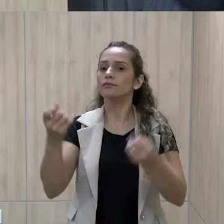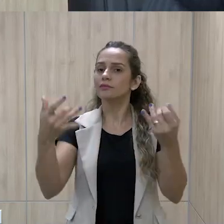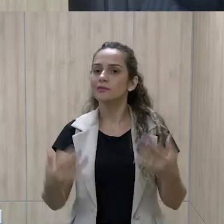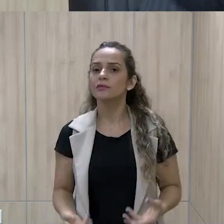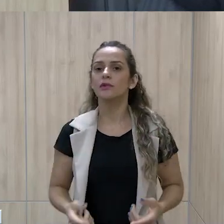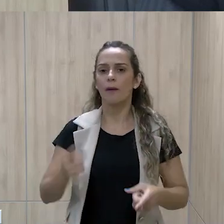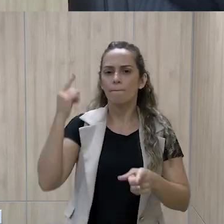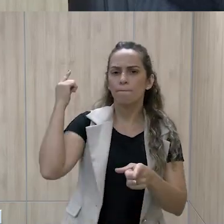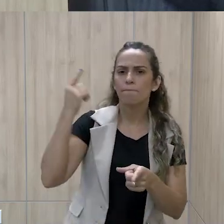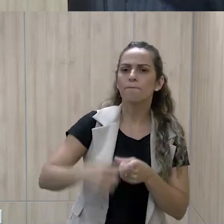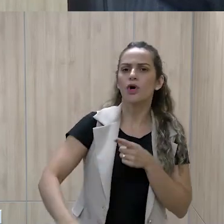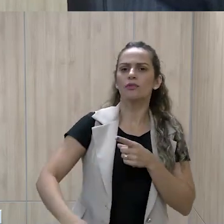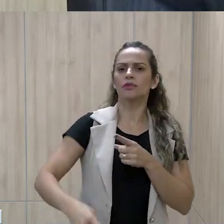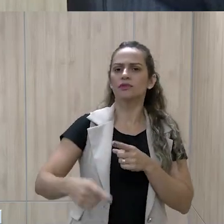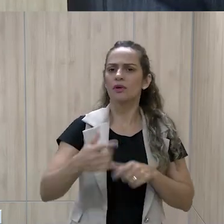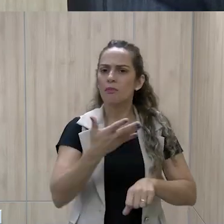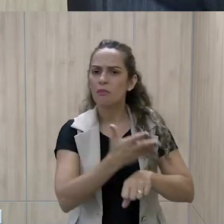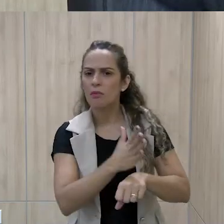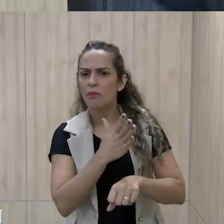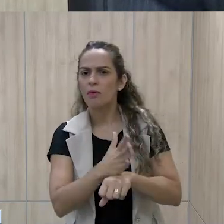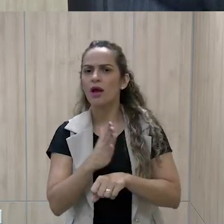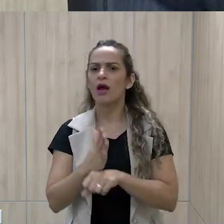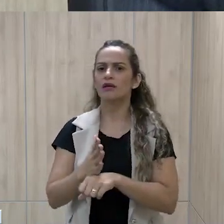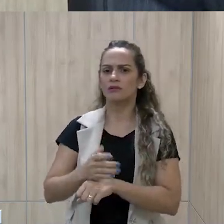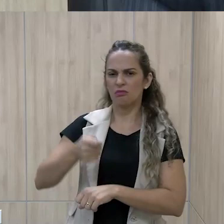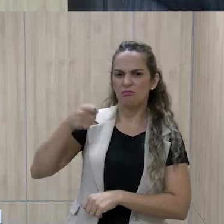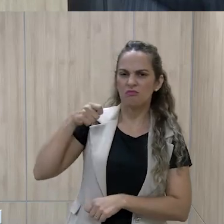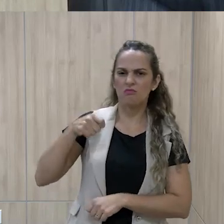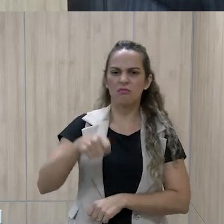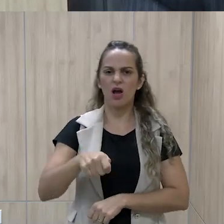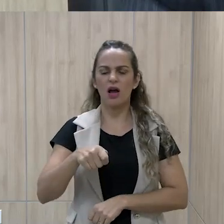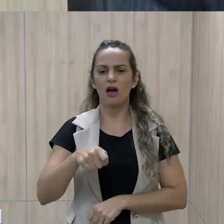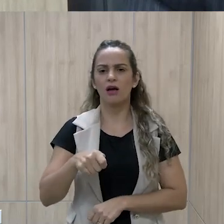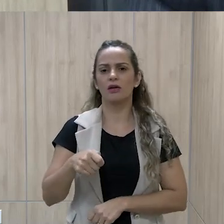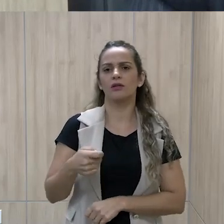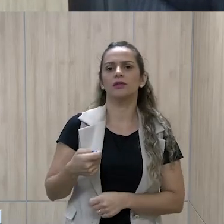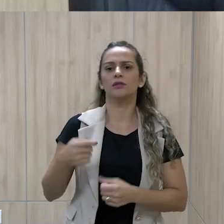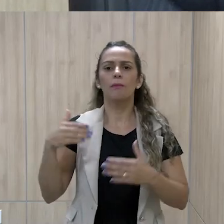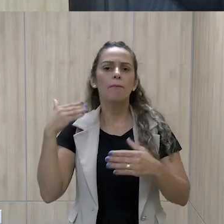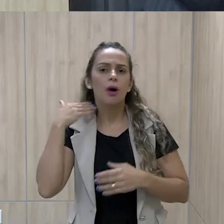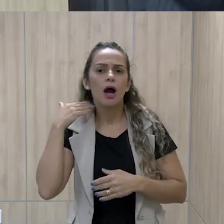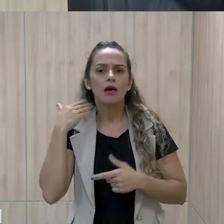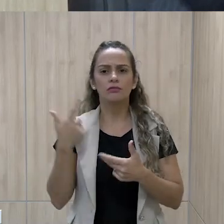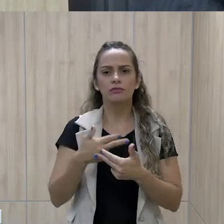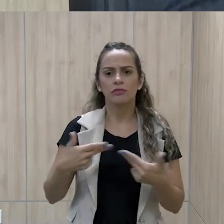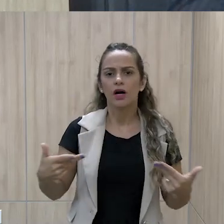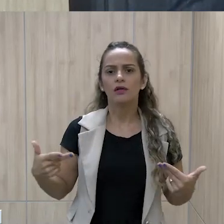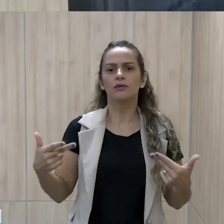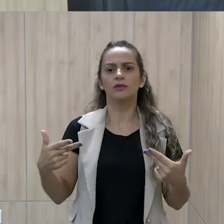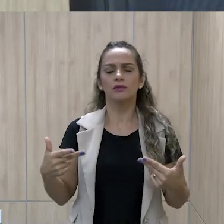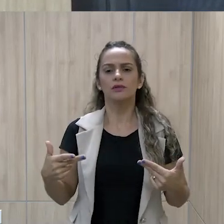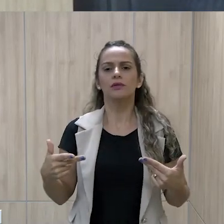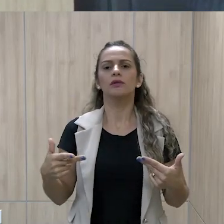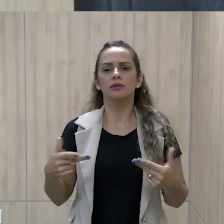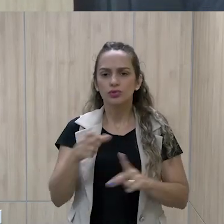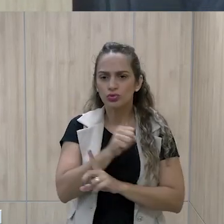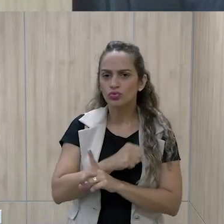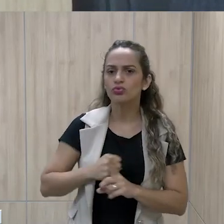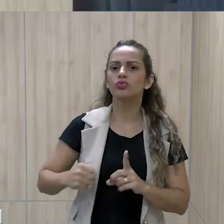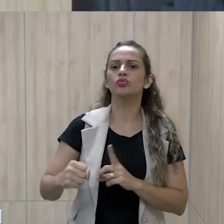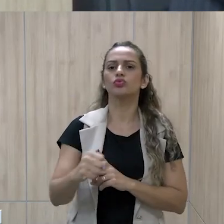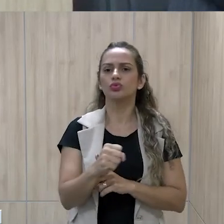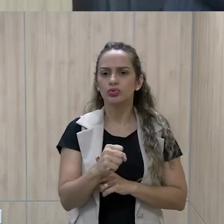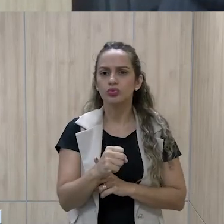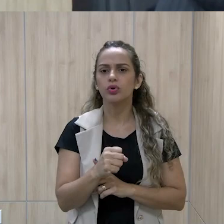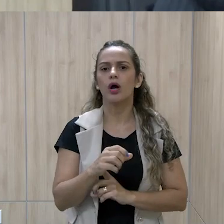Deputado Luiz do hospital dispõe sobre a proibição de práticas abusivas praticada pelas instituições financeiras correspondentes bancários